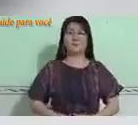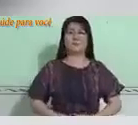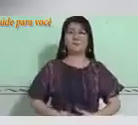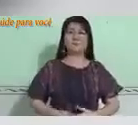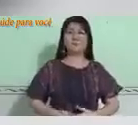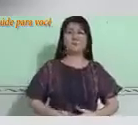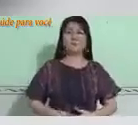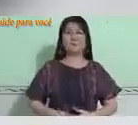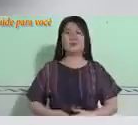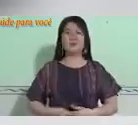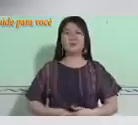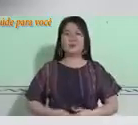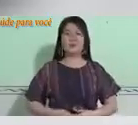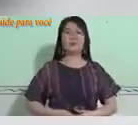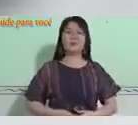varicocele acento agudo